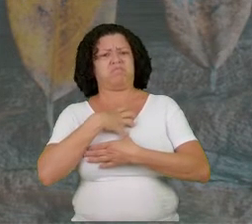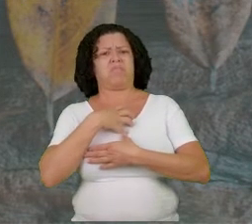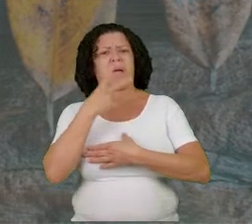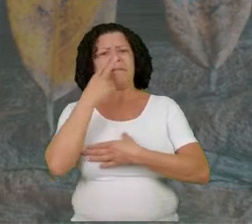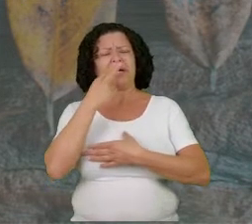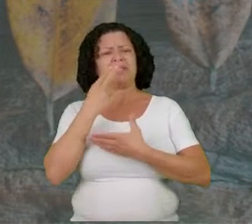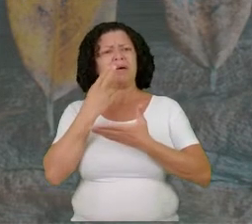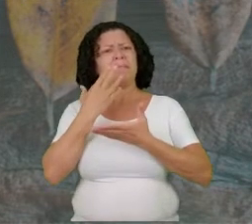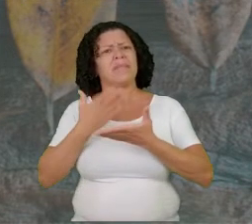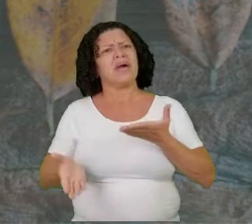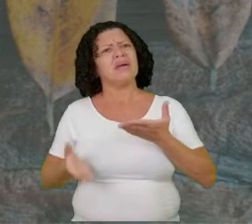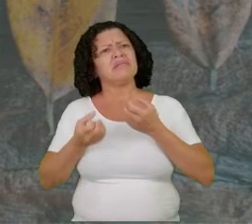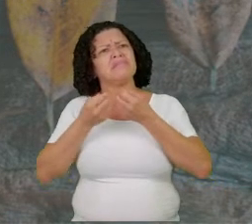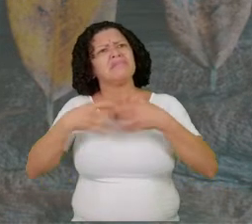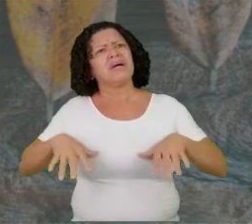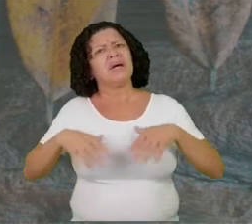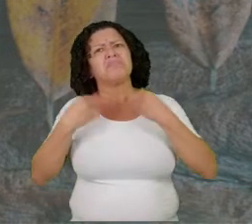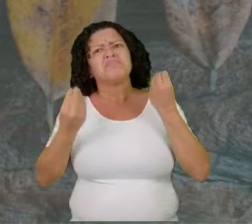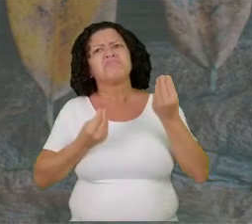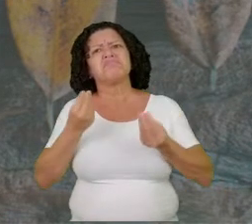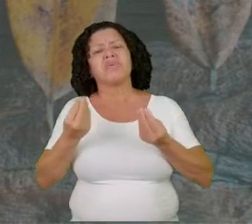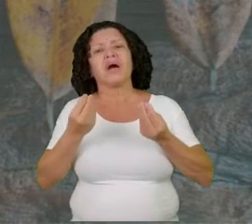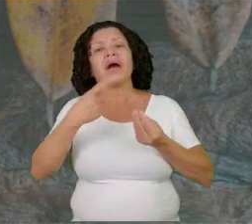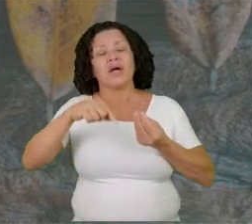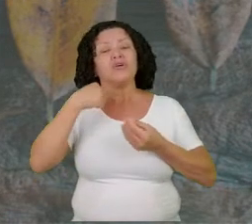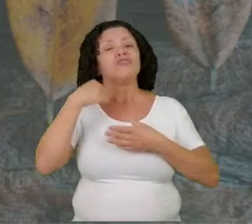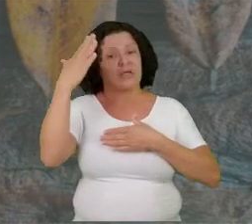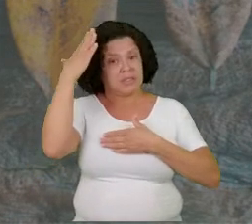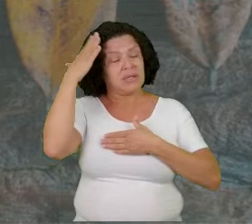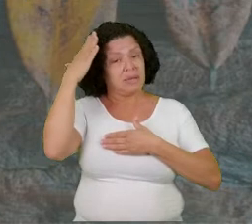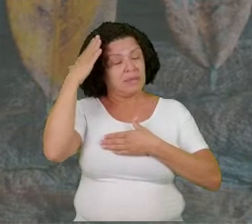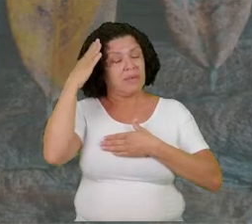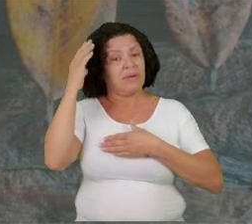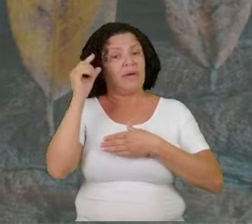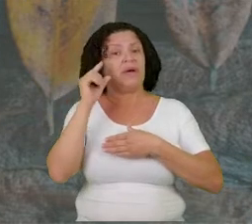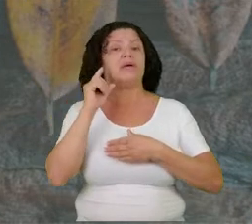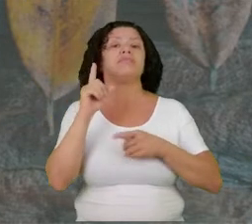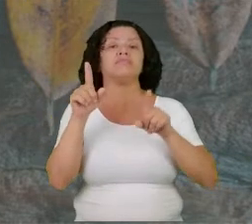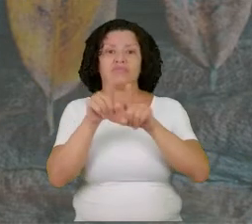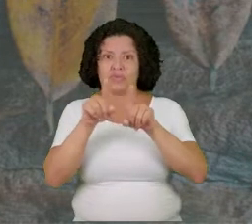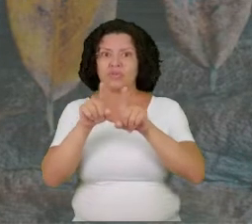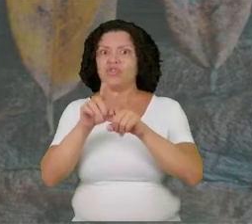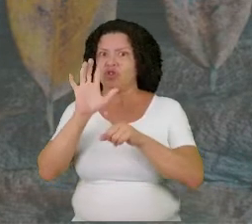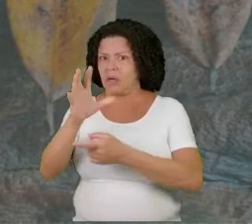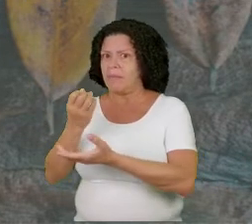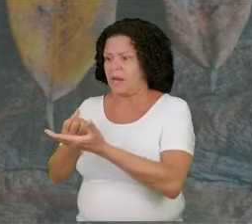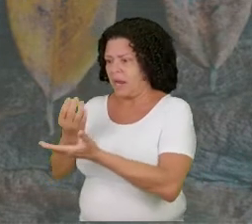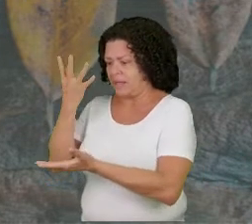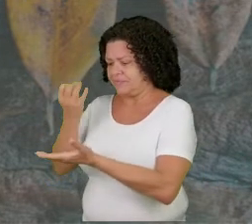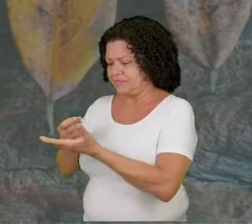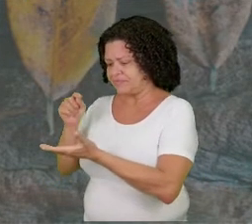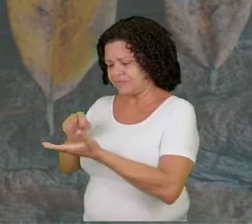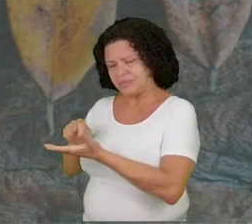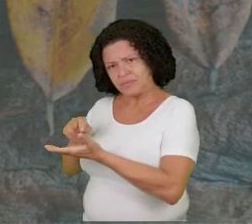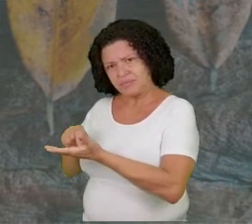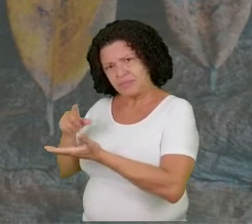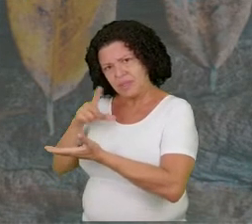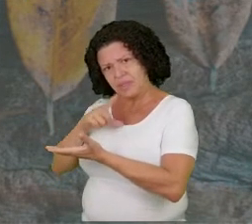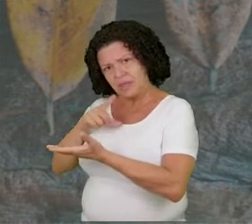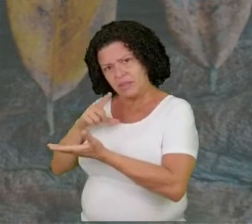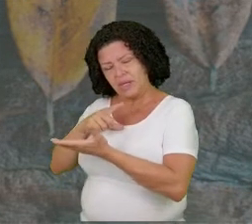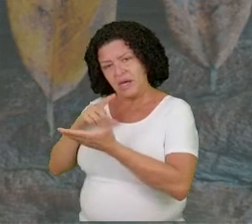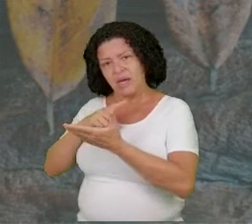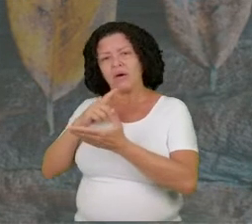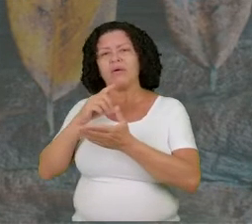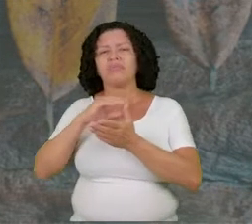sensação de desperdício, né? Nós já sabemos um pouco, pela doutrina espírita, de que há